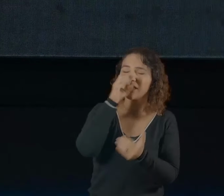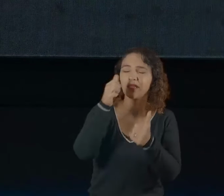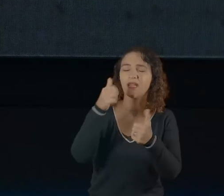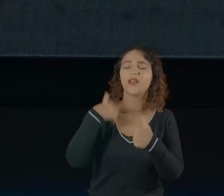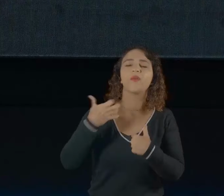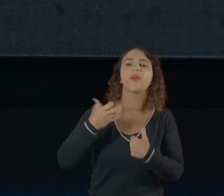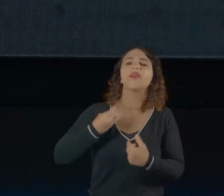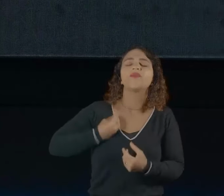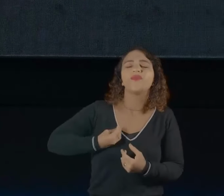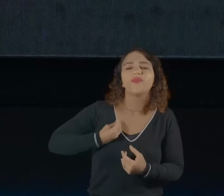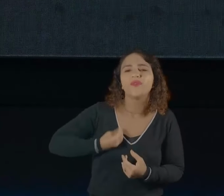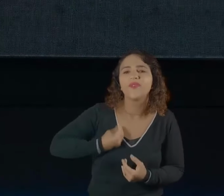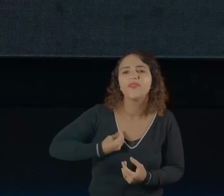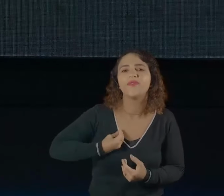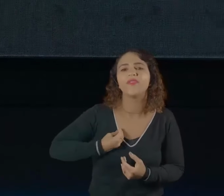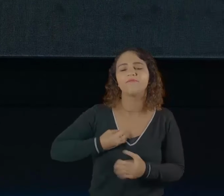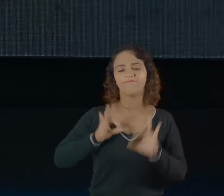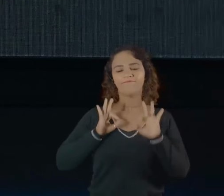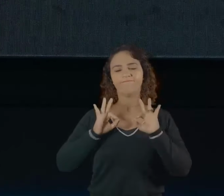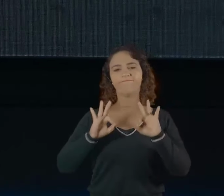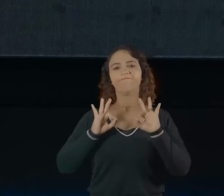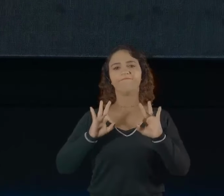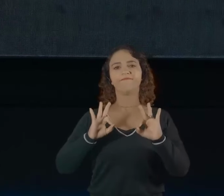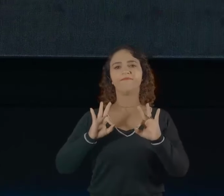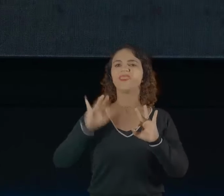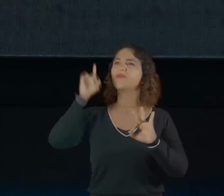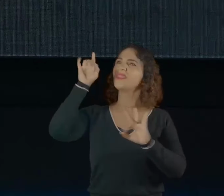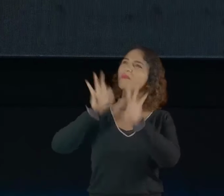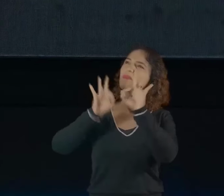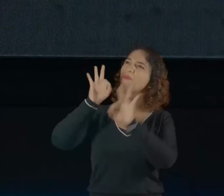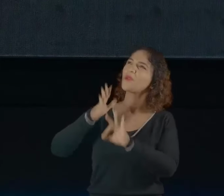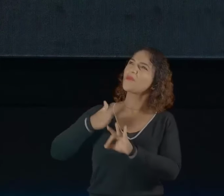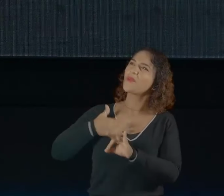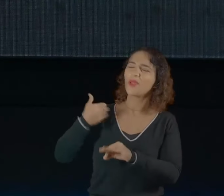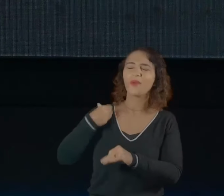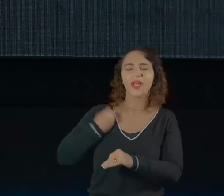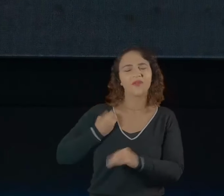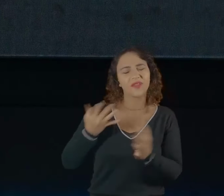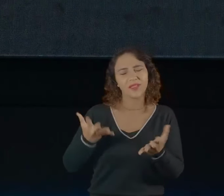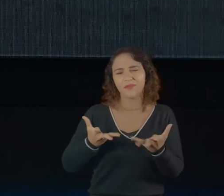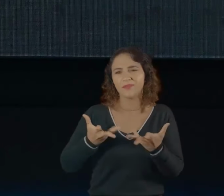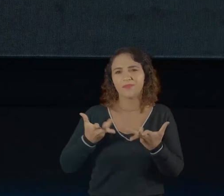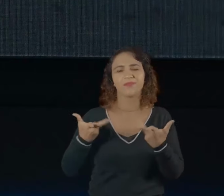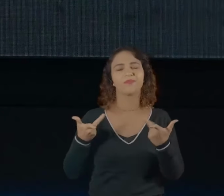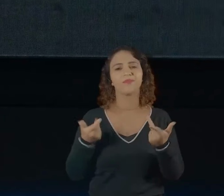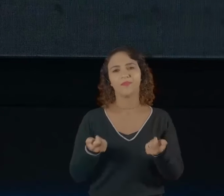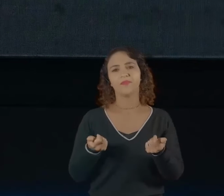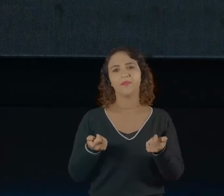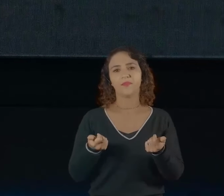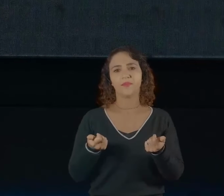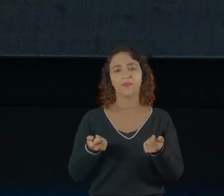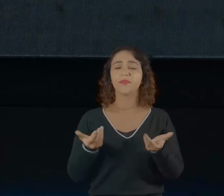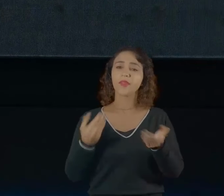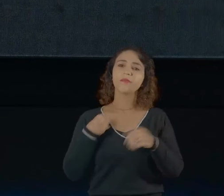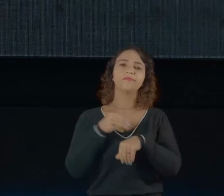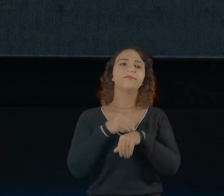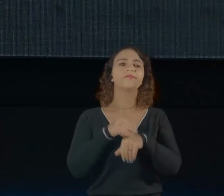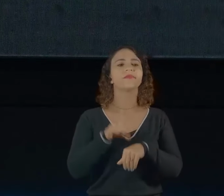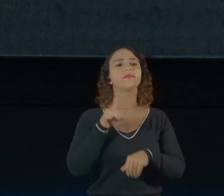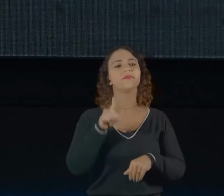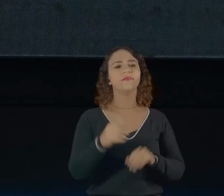Que eu seja digno de viver a vida que o Senhor tem para mim. Então eu quero dizer isso para você,